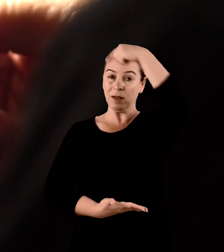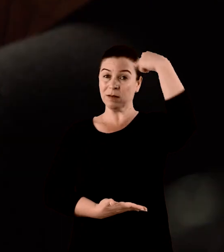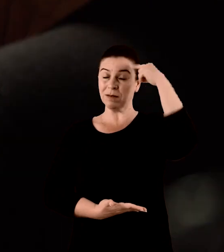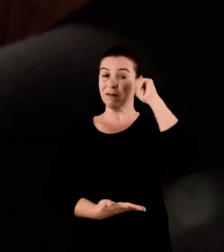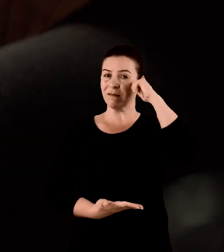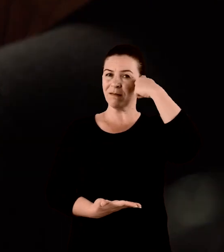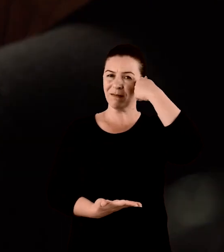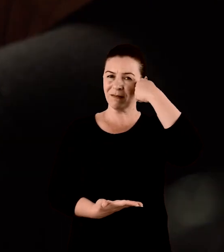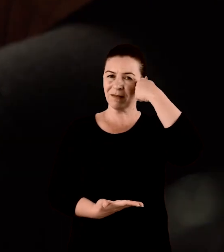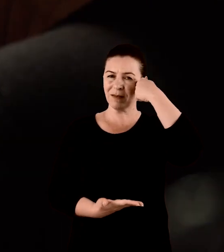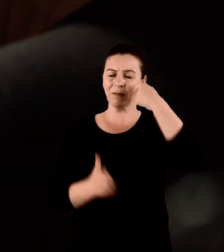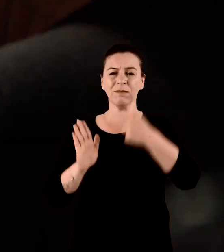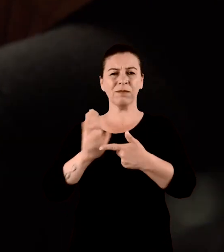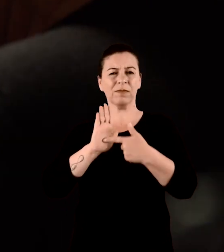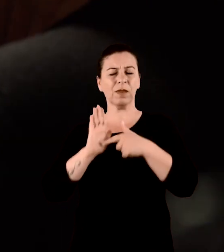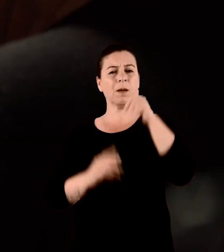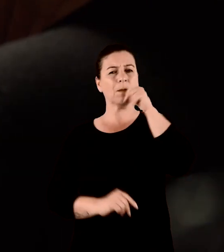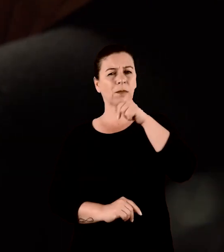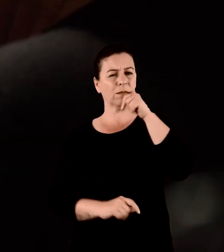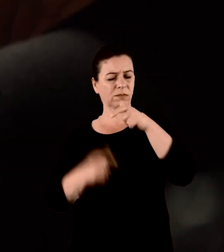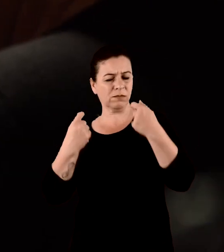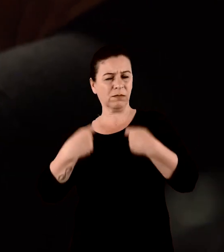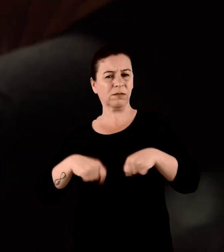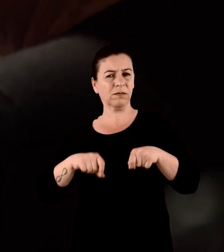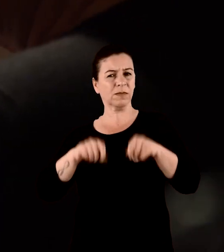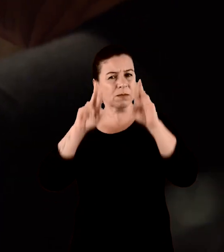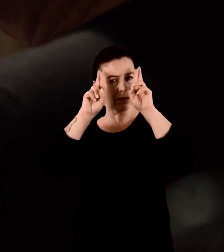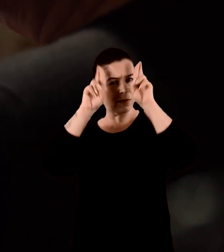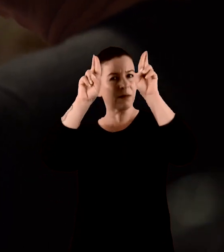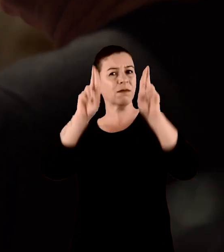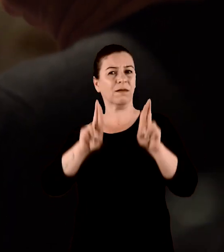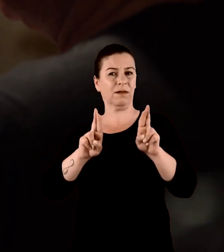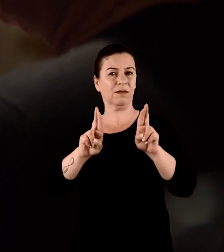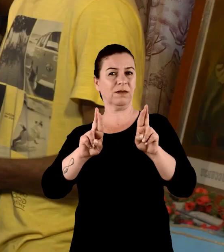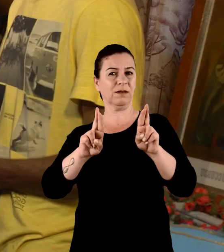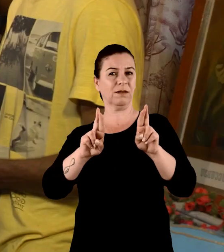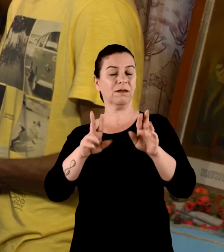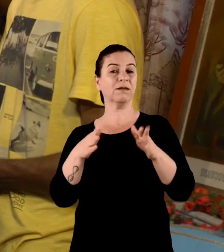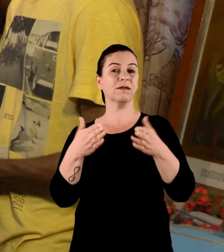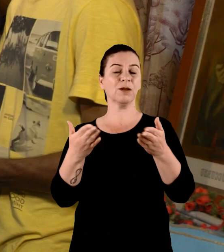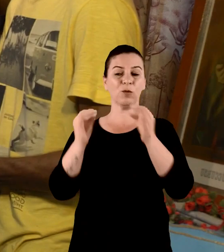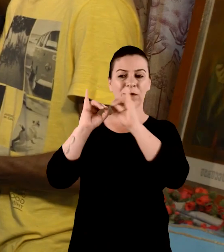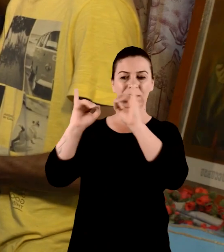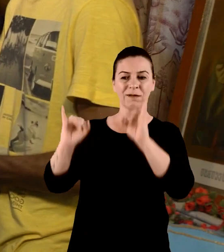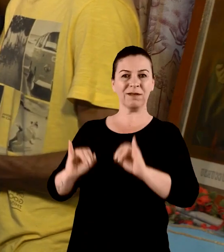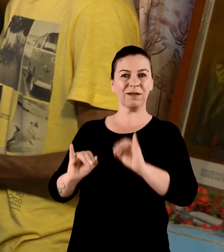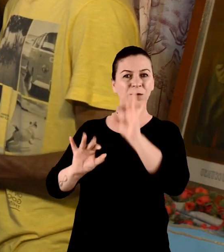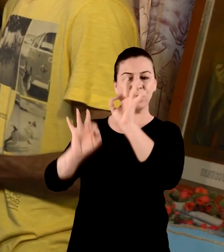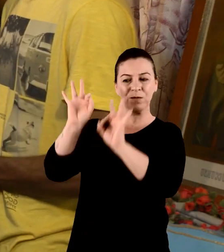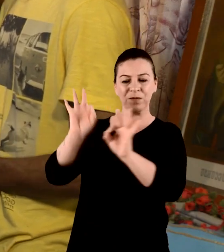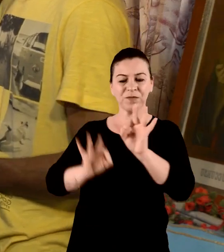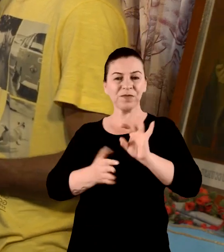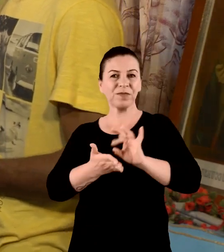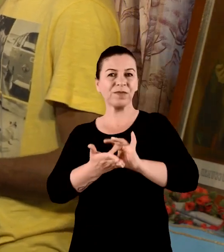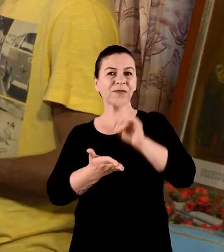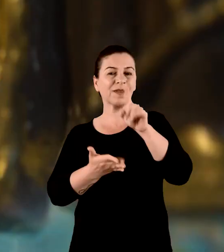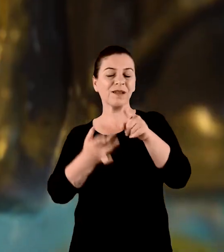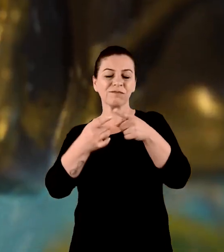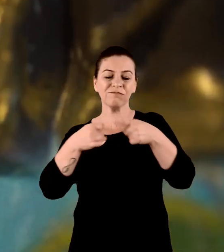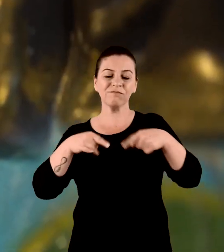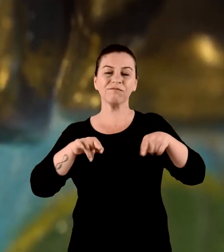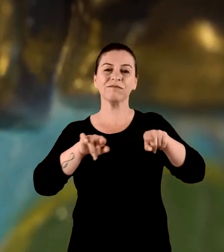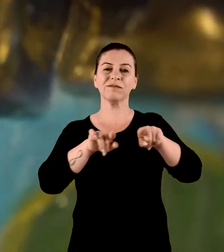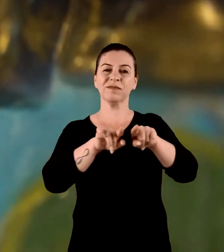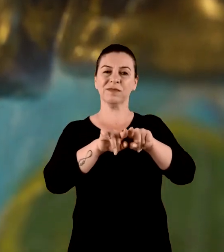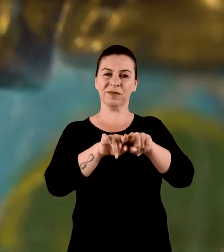negra para mostrar que a mulher tinha que ser respeitada. Então, o ícone, o restaurar,